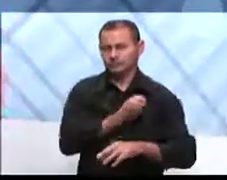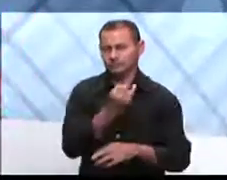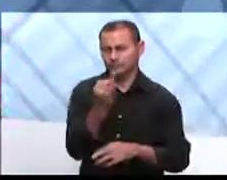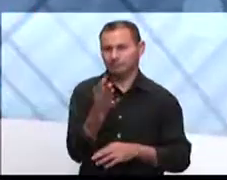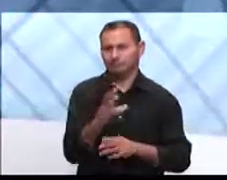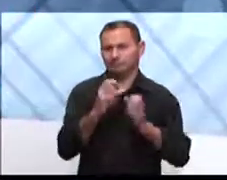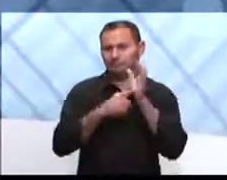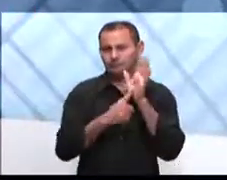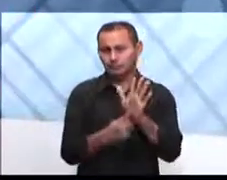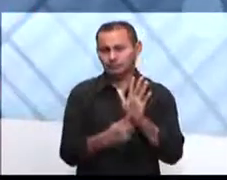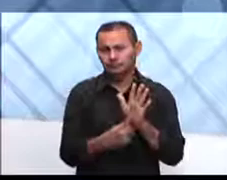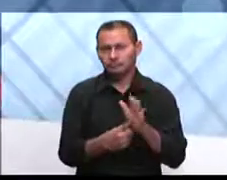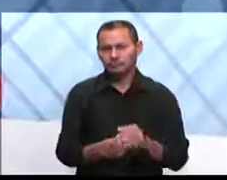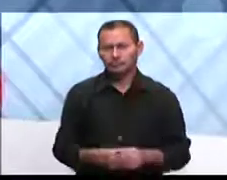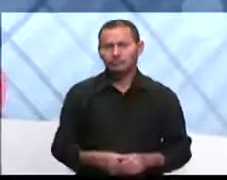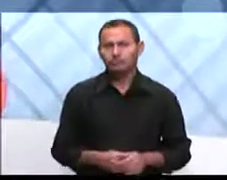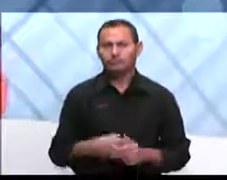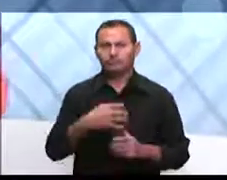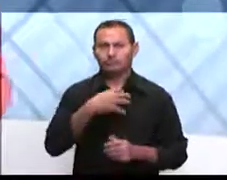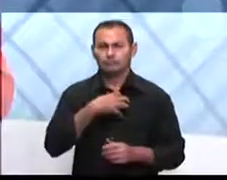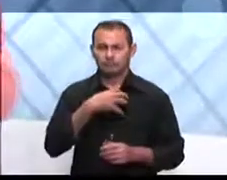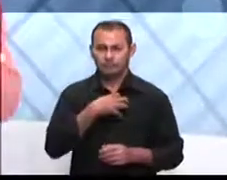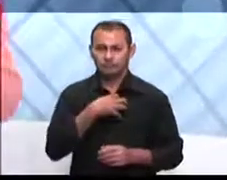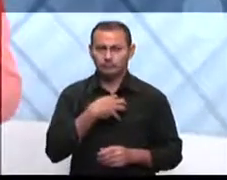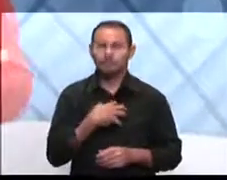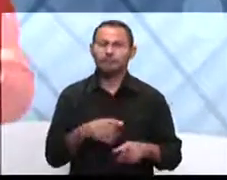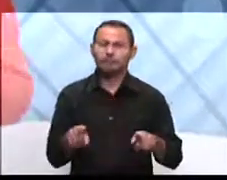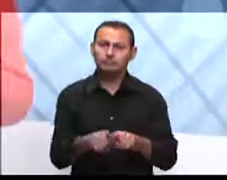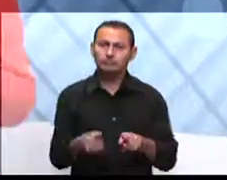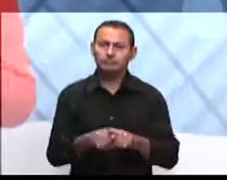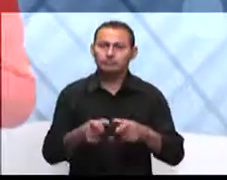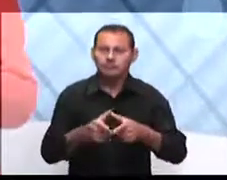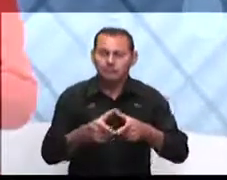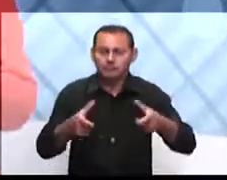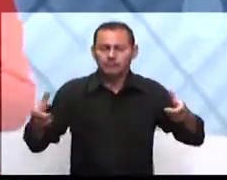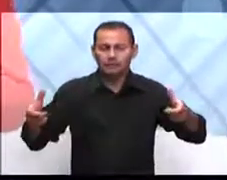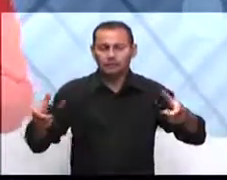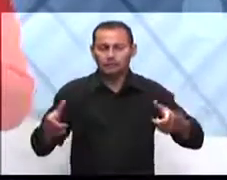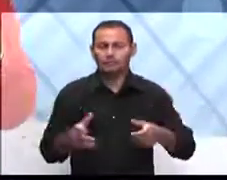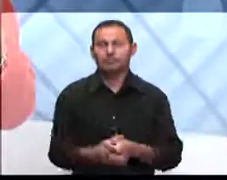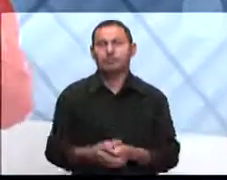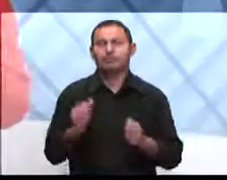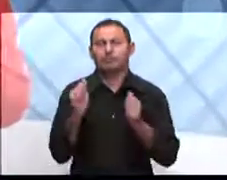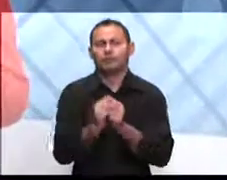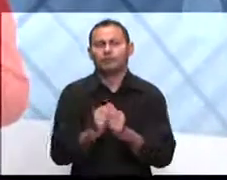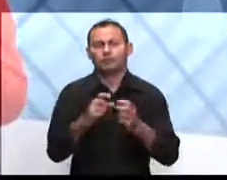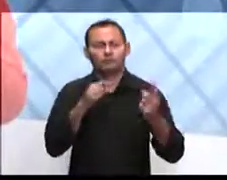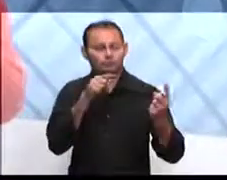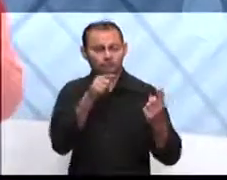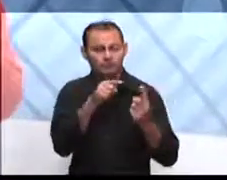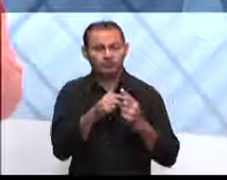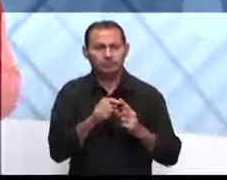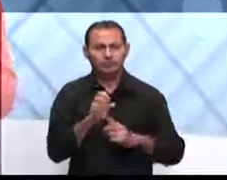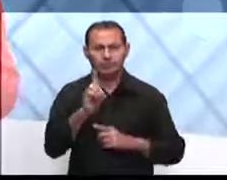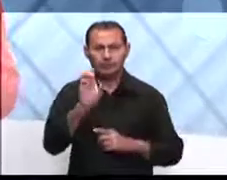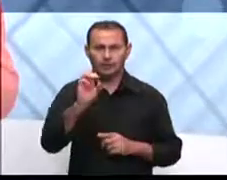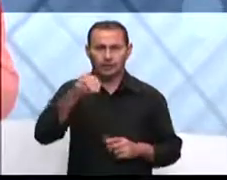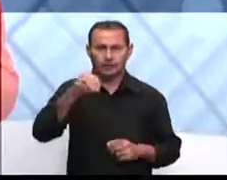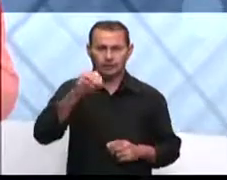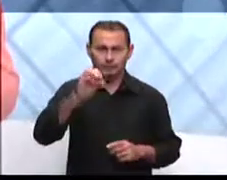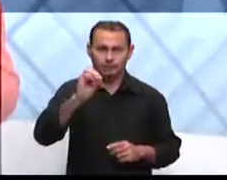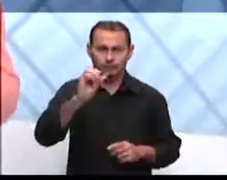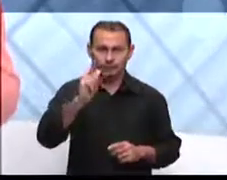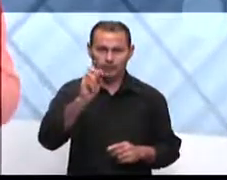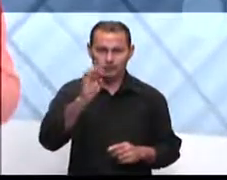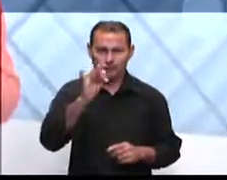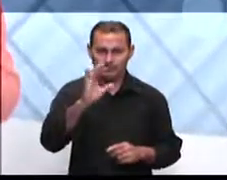várias descrições nesse sentido e a maioria, então, com aspectos